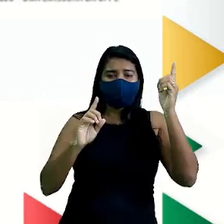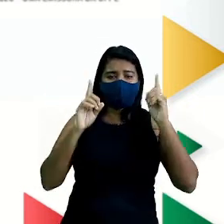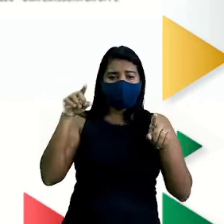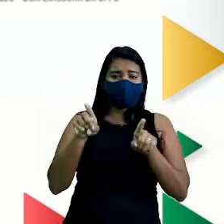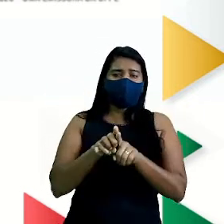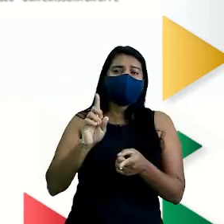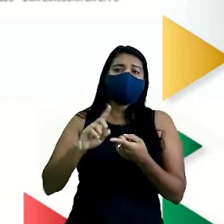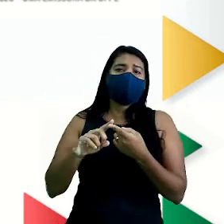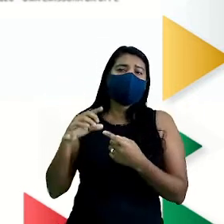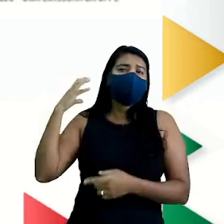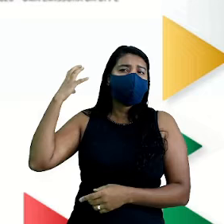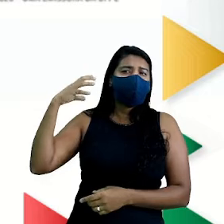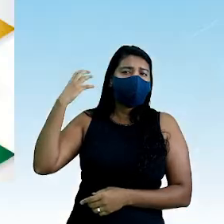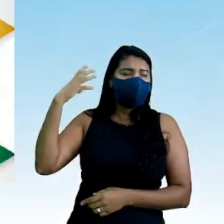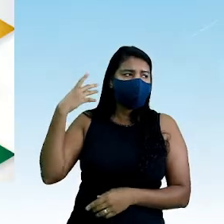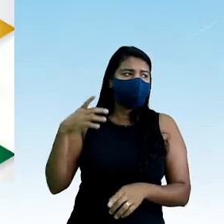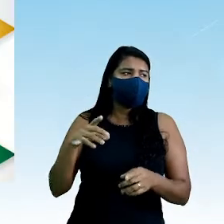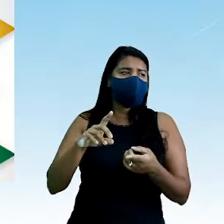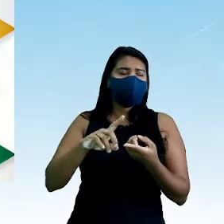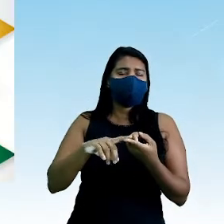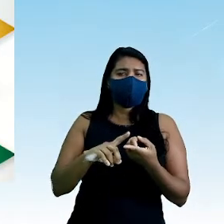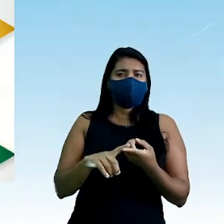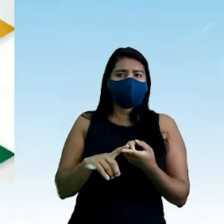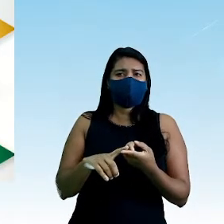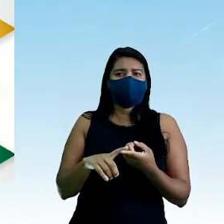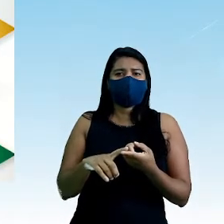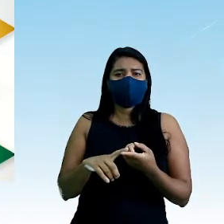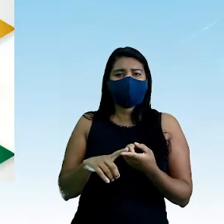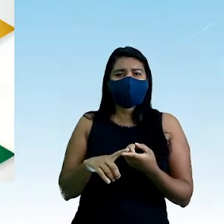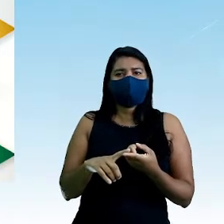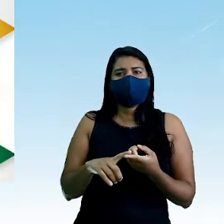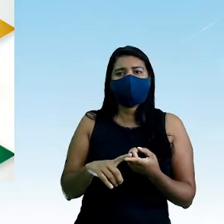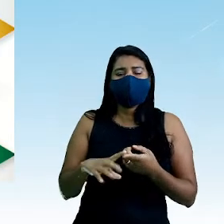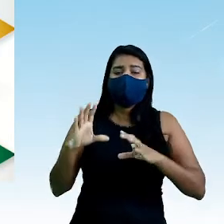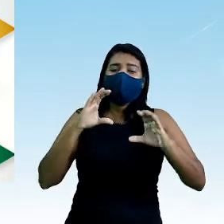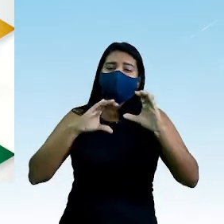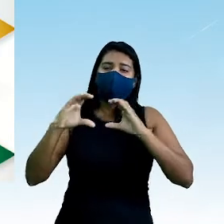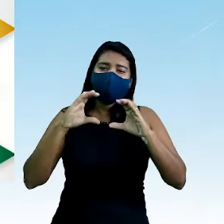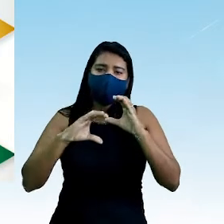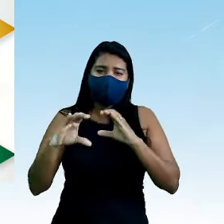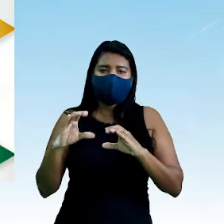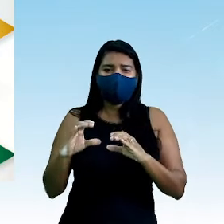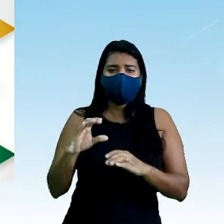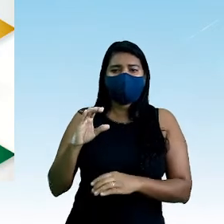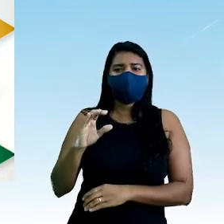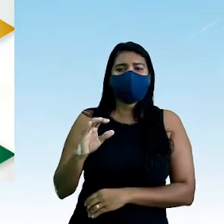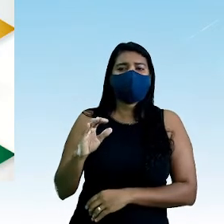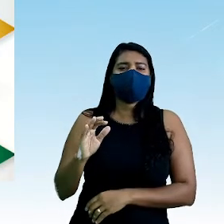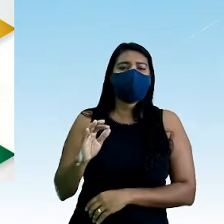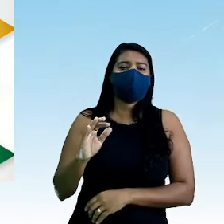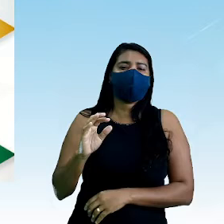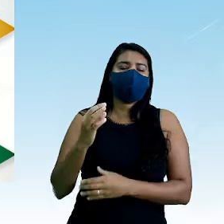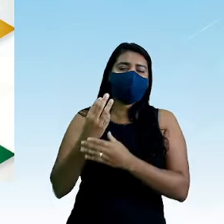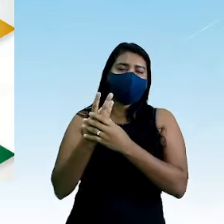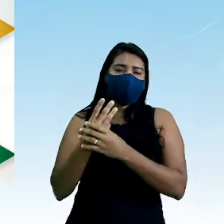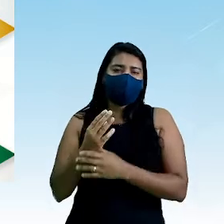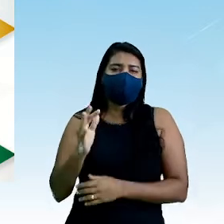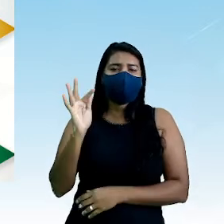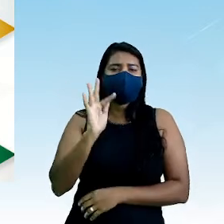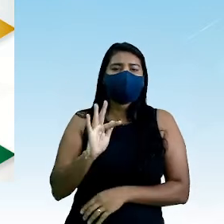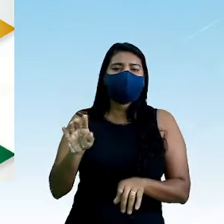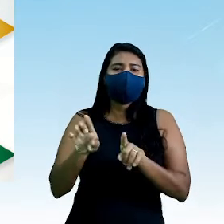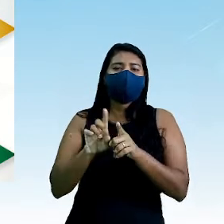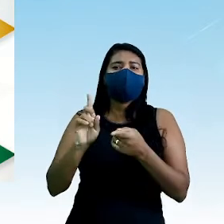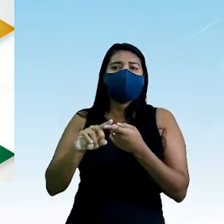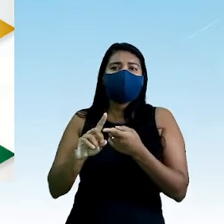Rádio Universitária, né, ela é já do núcleo de comunicação, né, da Federal, da UFPE, né, e com o golpe militar